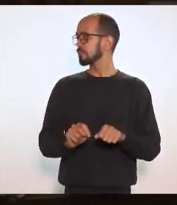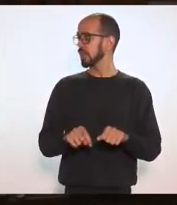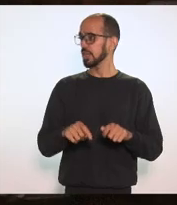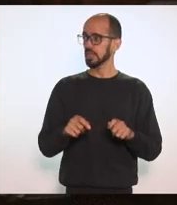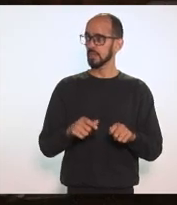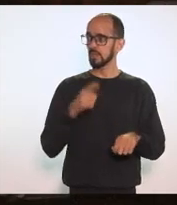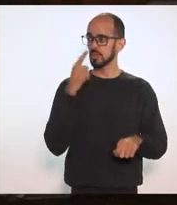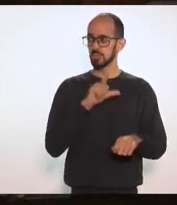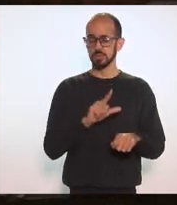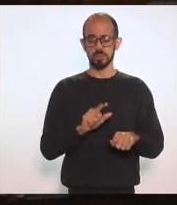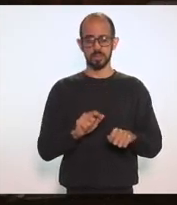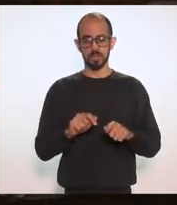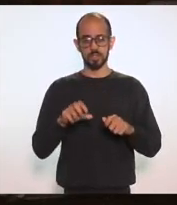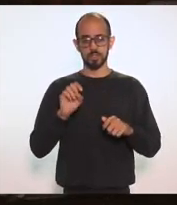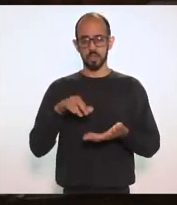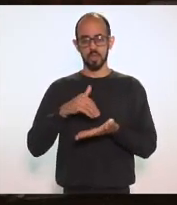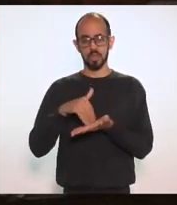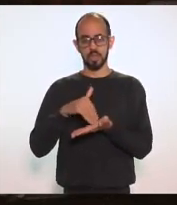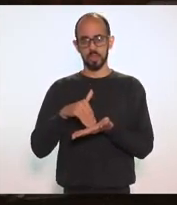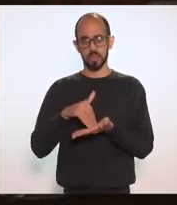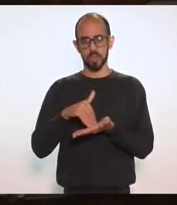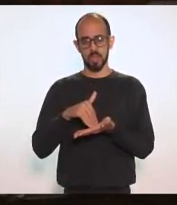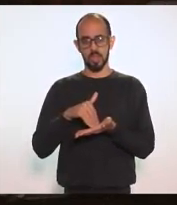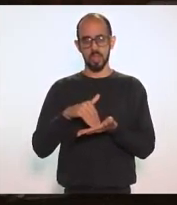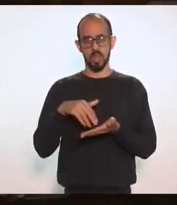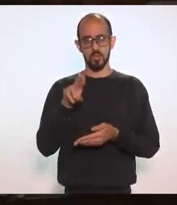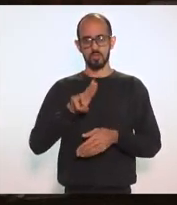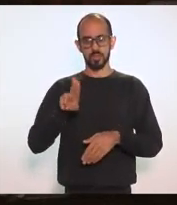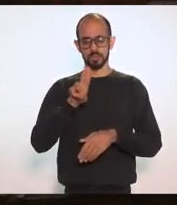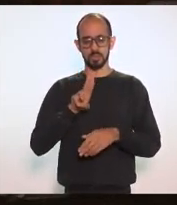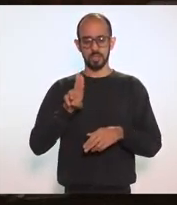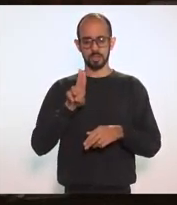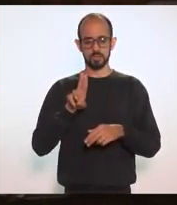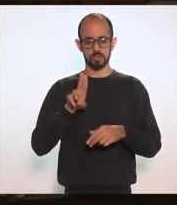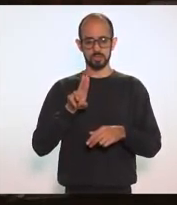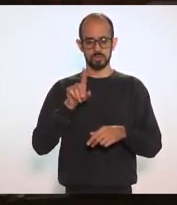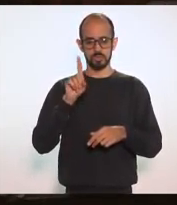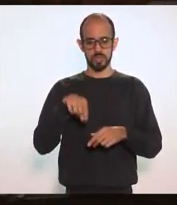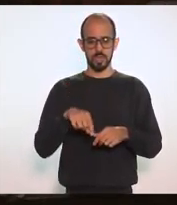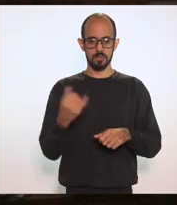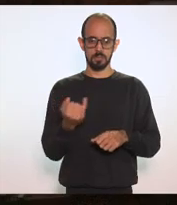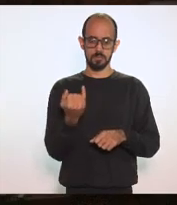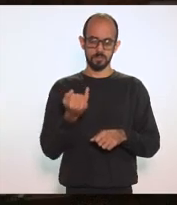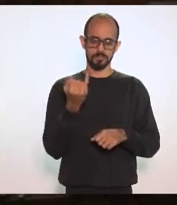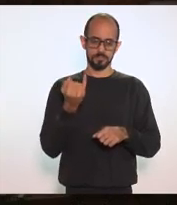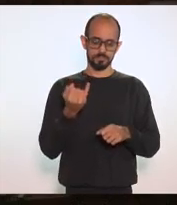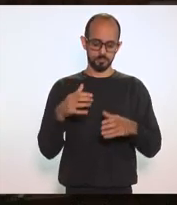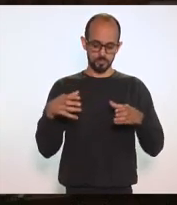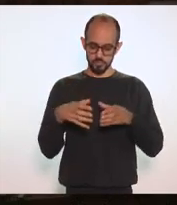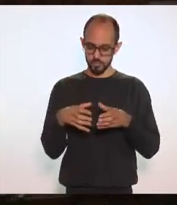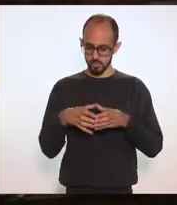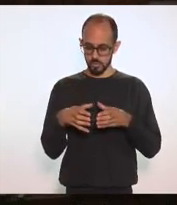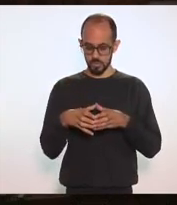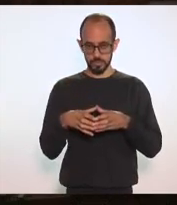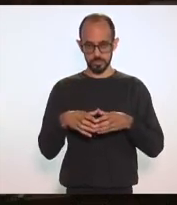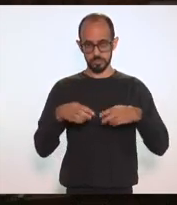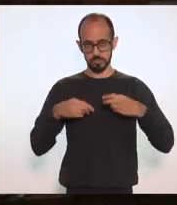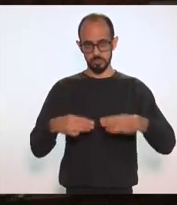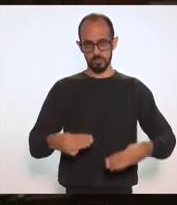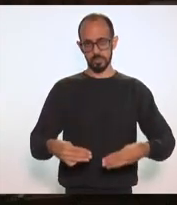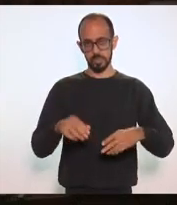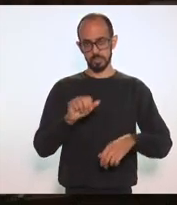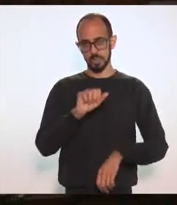gabinetes universitários nem nos gabinetes parlamentares. Ele teve o protagonismo dos coletivos, dos movimentos, das